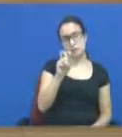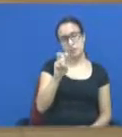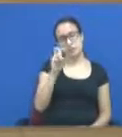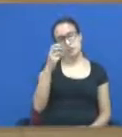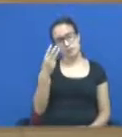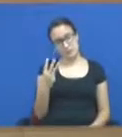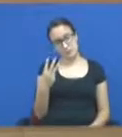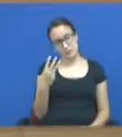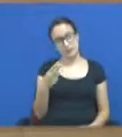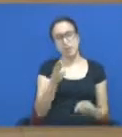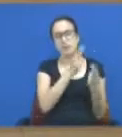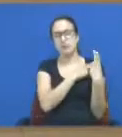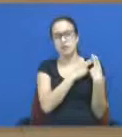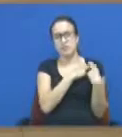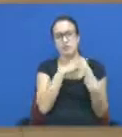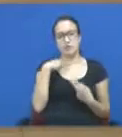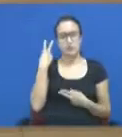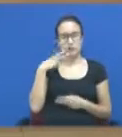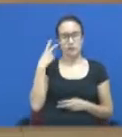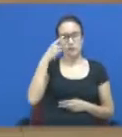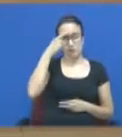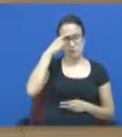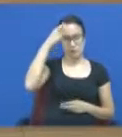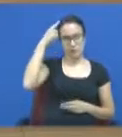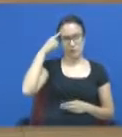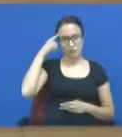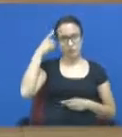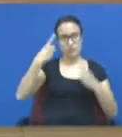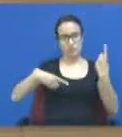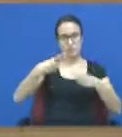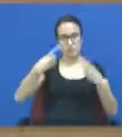do vereador Wilson Nunes Cerqueira. A emenda está em